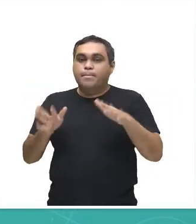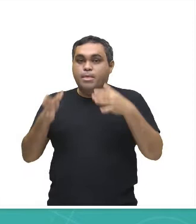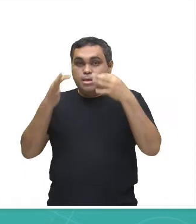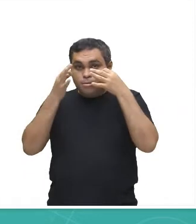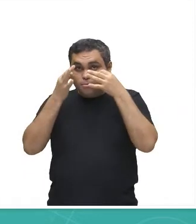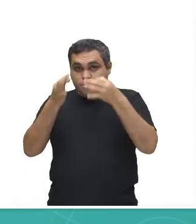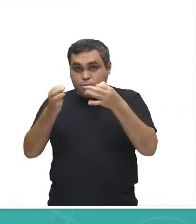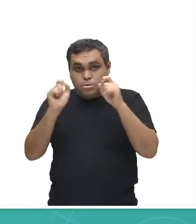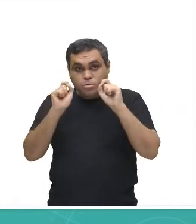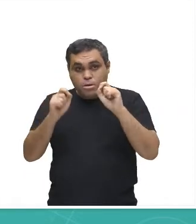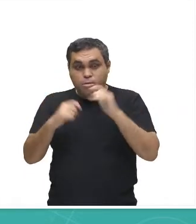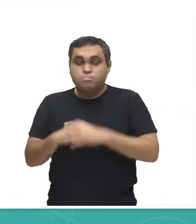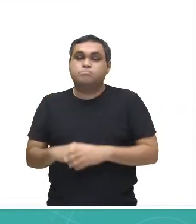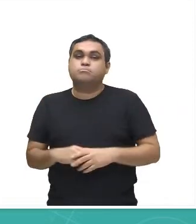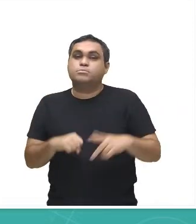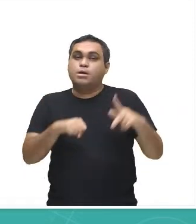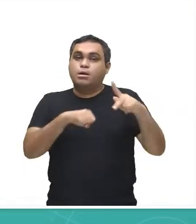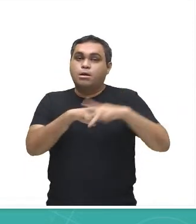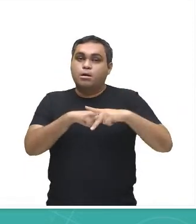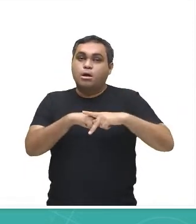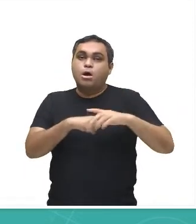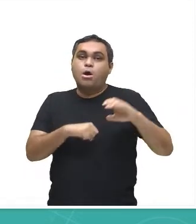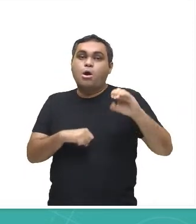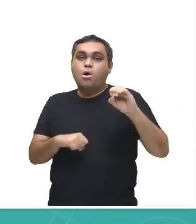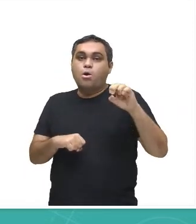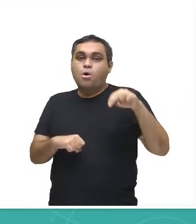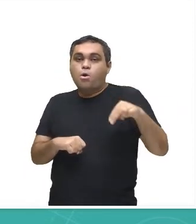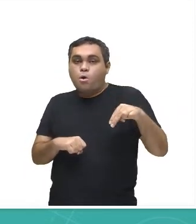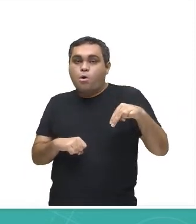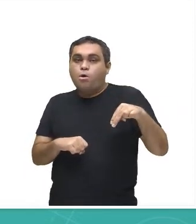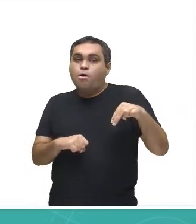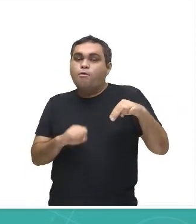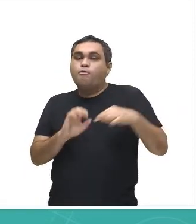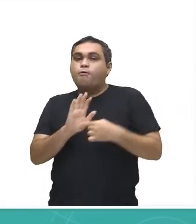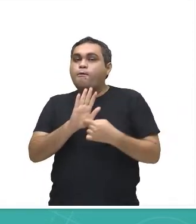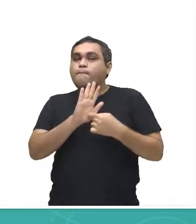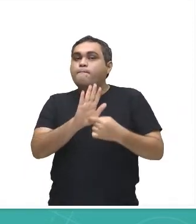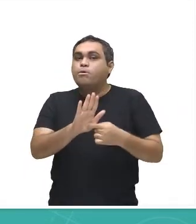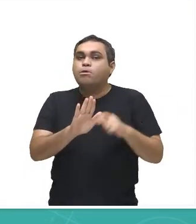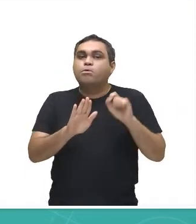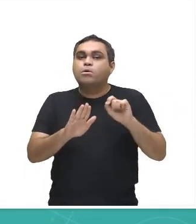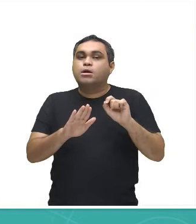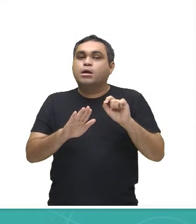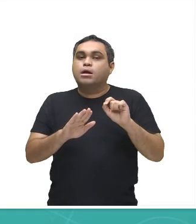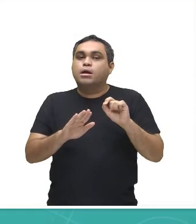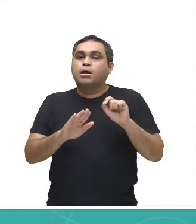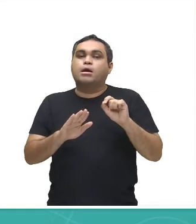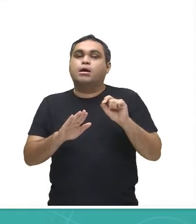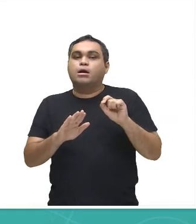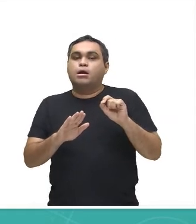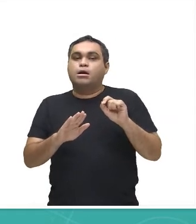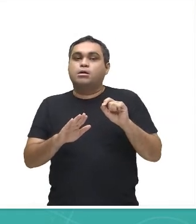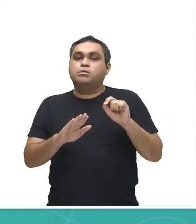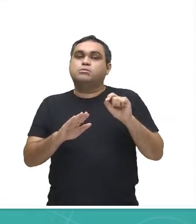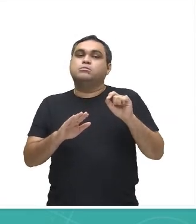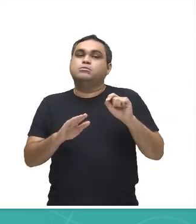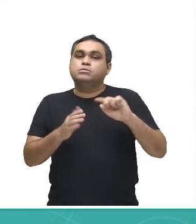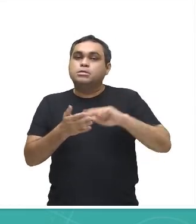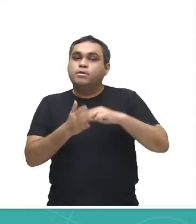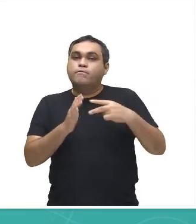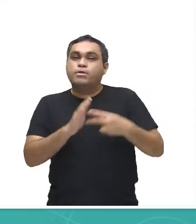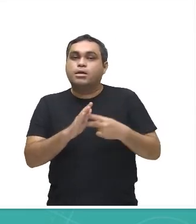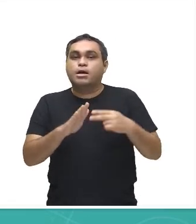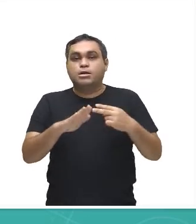A preposition on, ela vai indicar sobre, no e na. Vejam